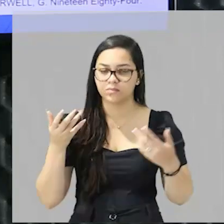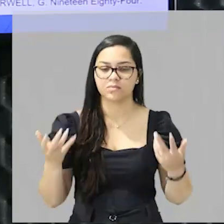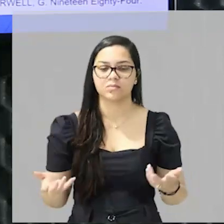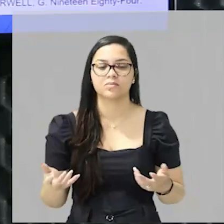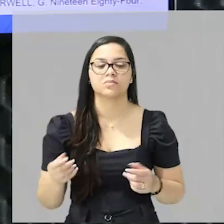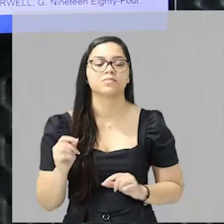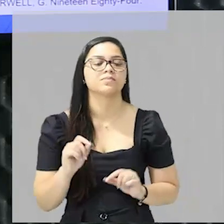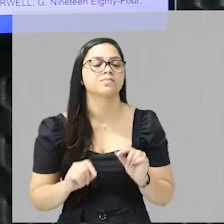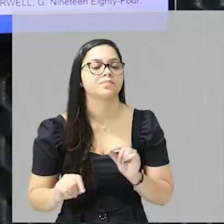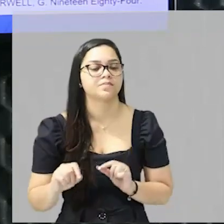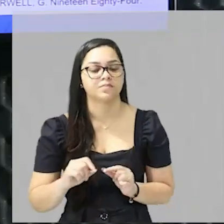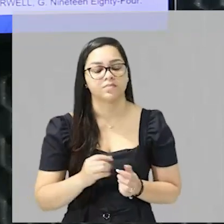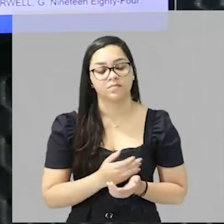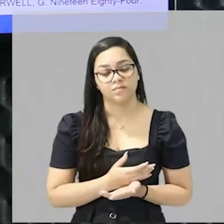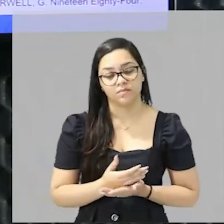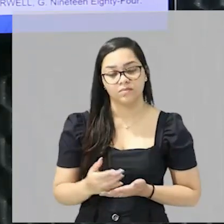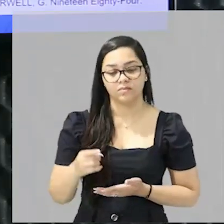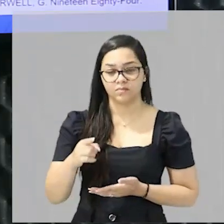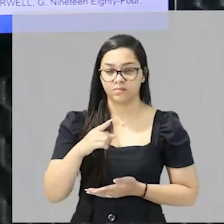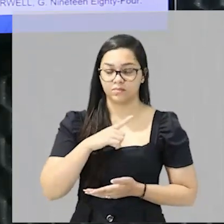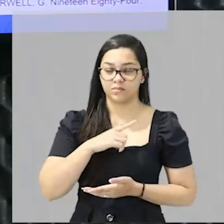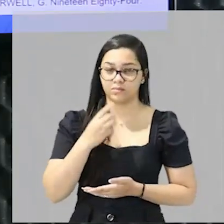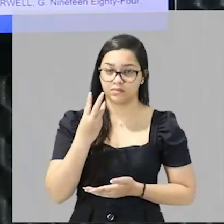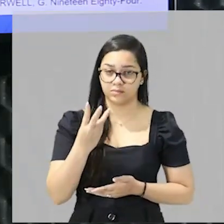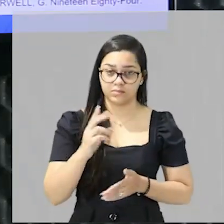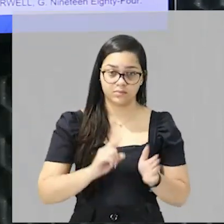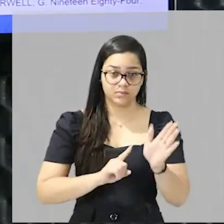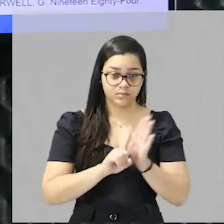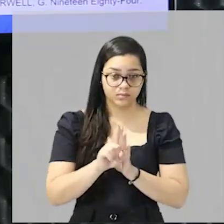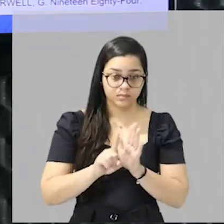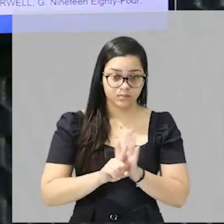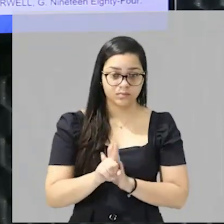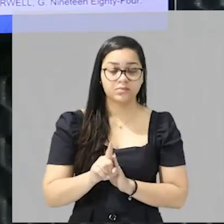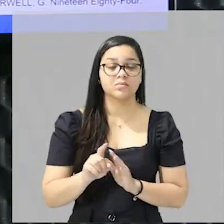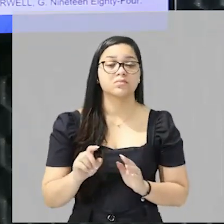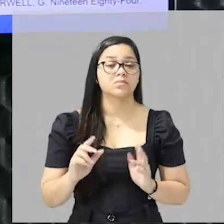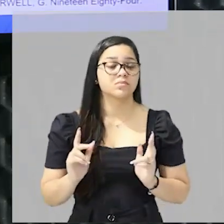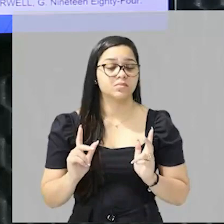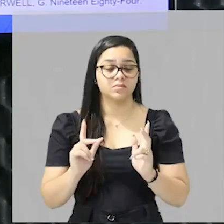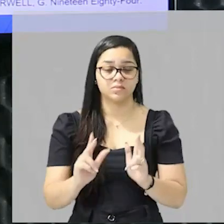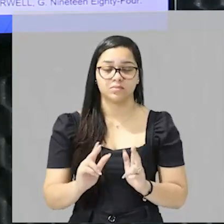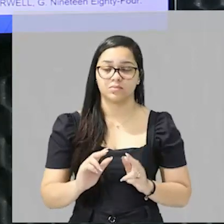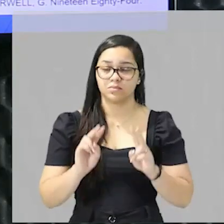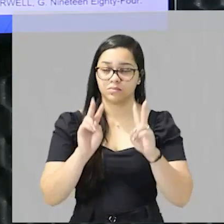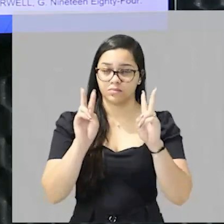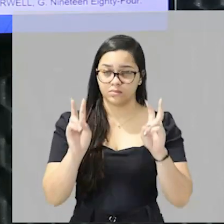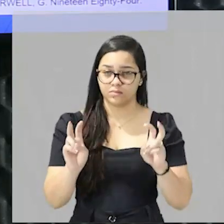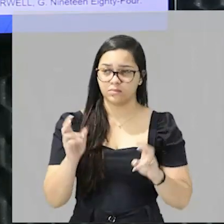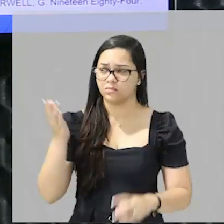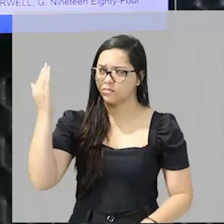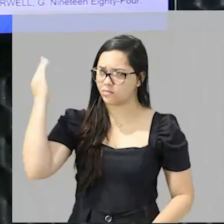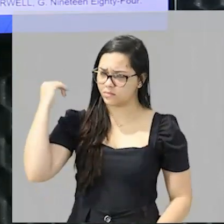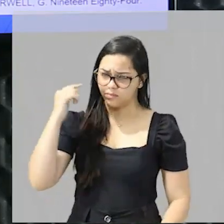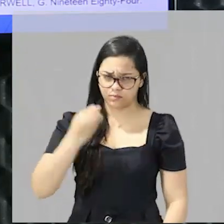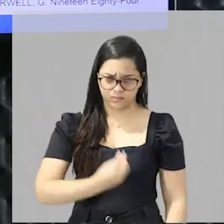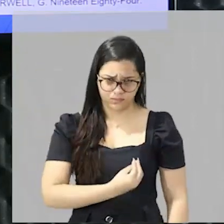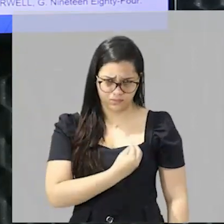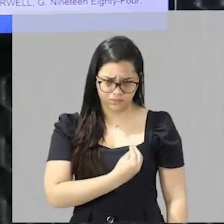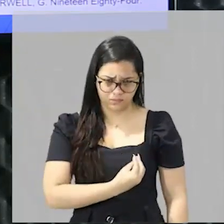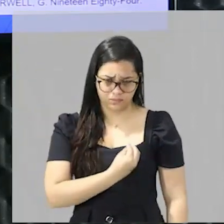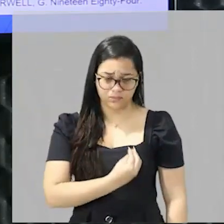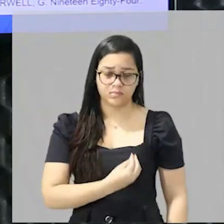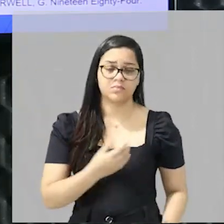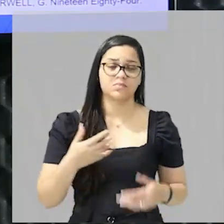parágrafo introdutório, você tem 3 perguntas, as 3 perguntas fazem respeito à mesma coisa. Será que o passado existe?